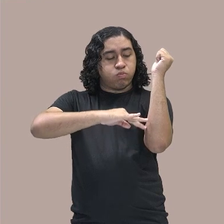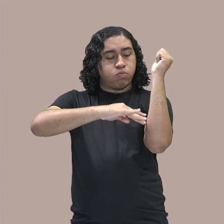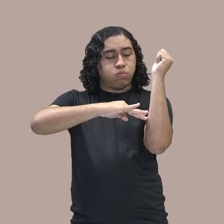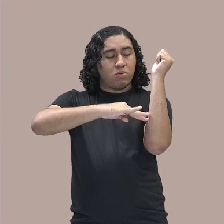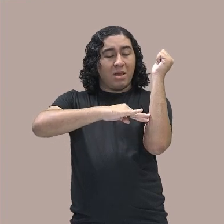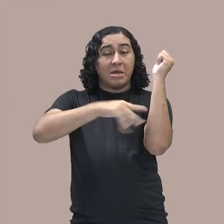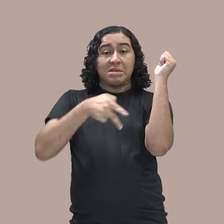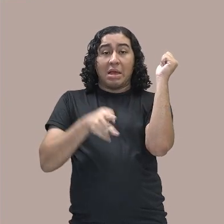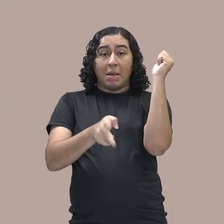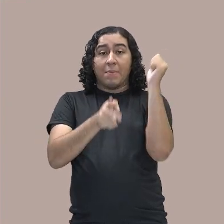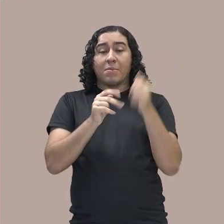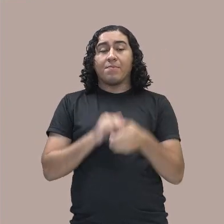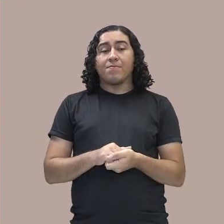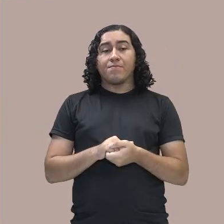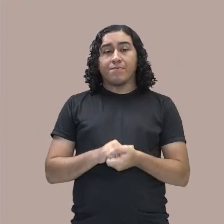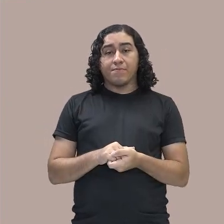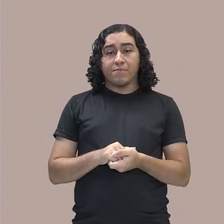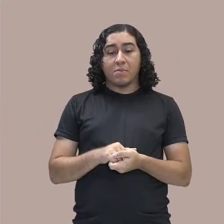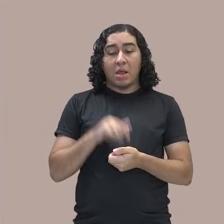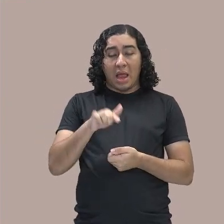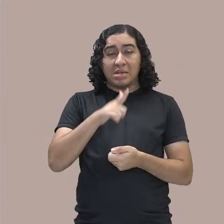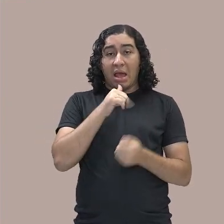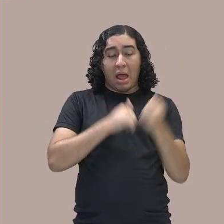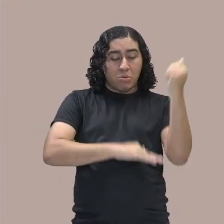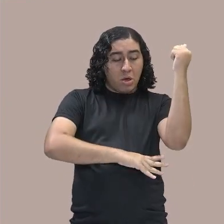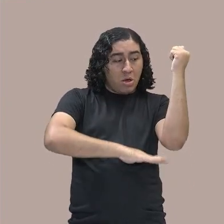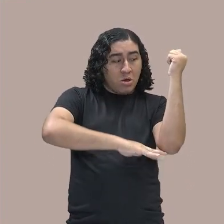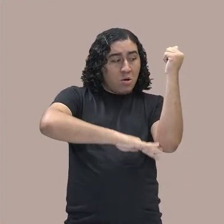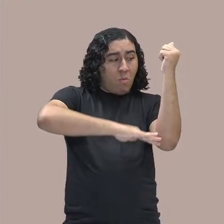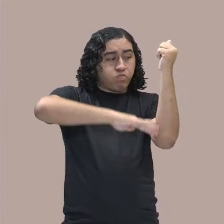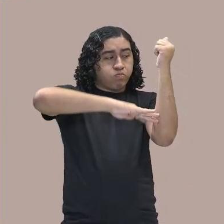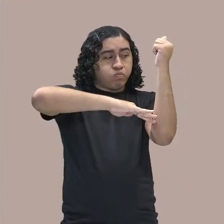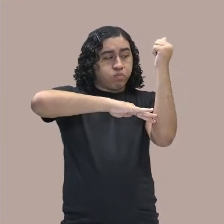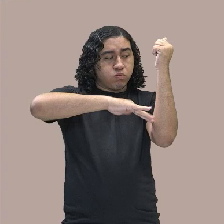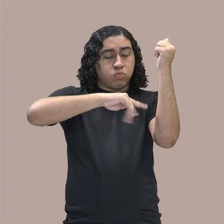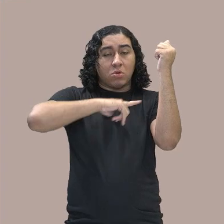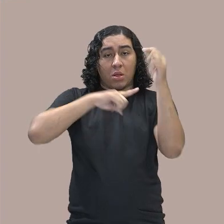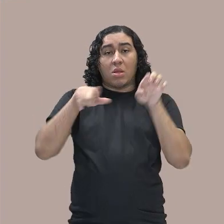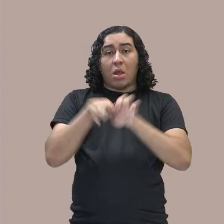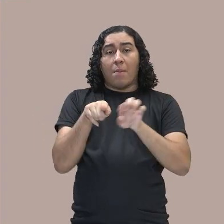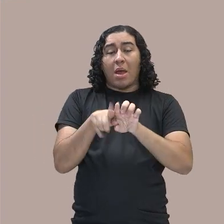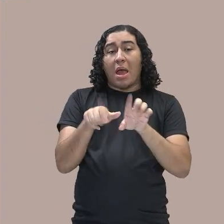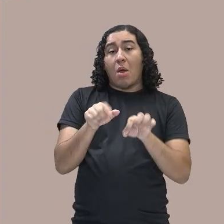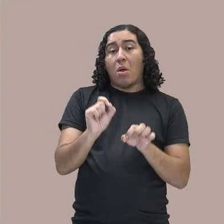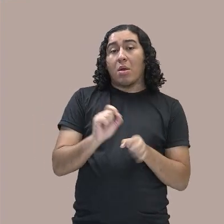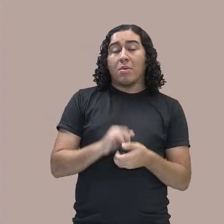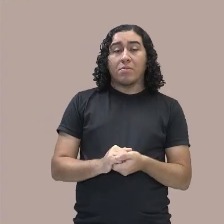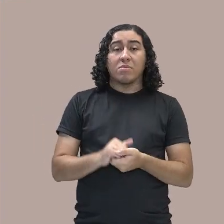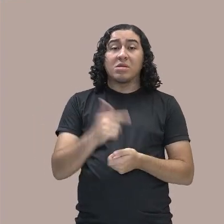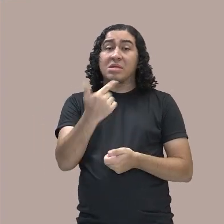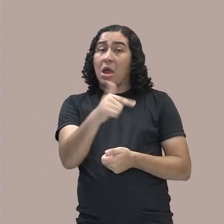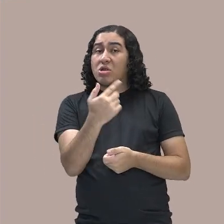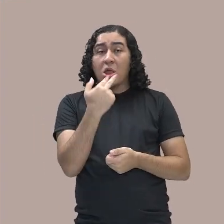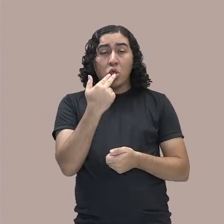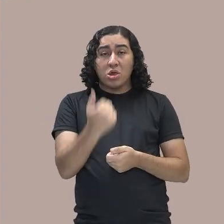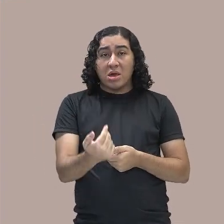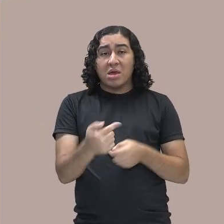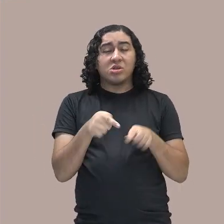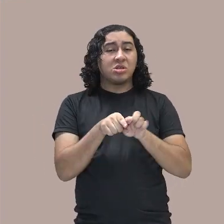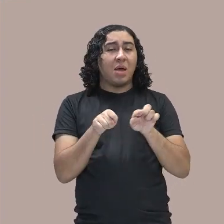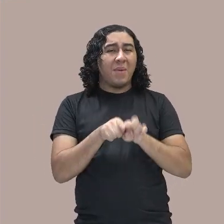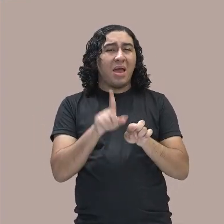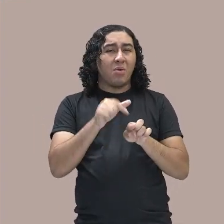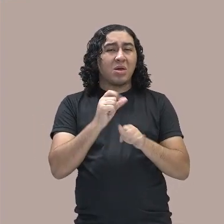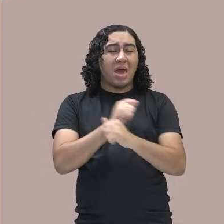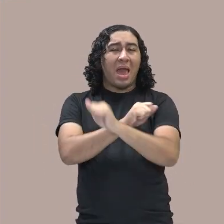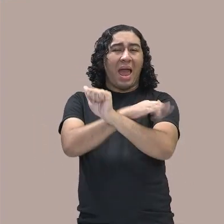né? Então, geralmente, essa água que faz parte da mata de Igapó é uma água que é pobre em nutrientes, ela é mais